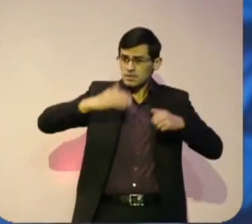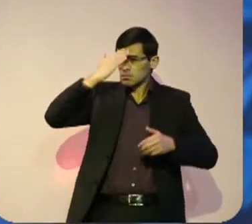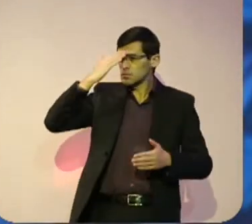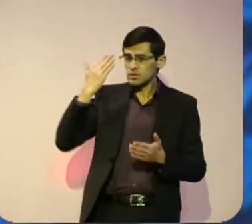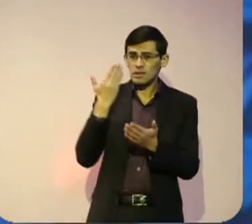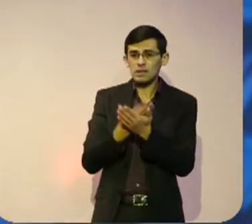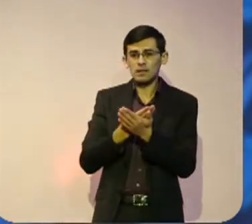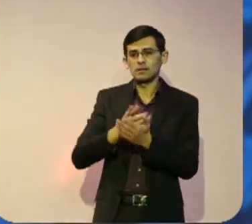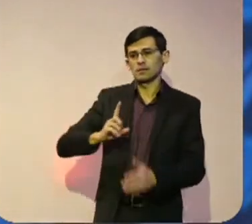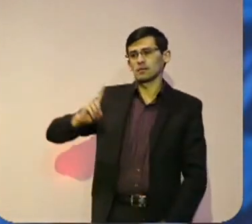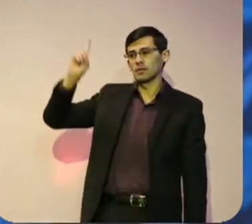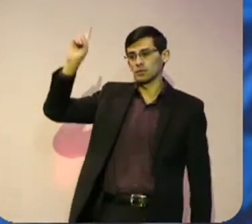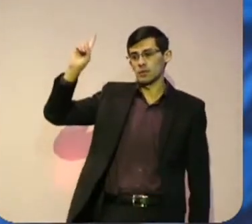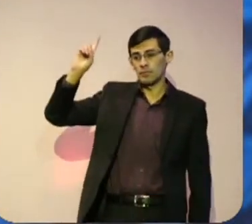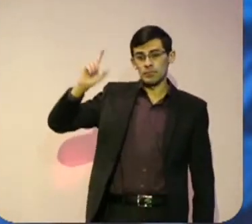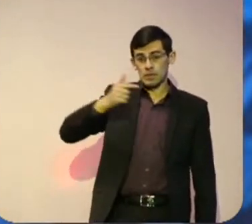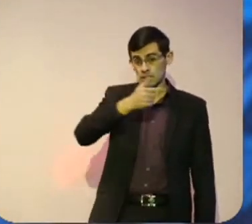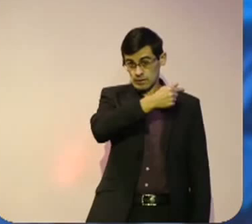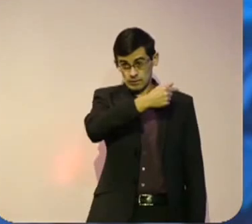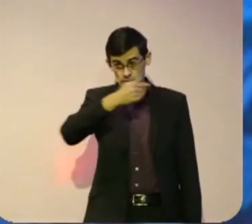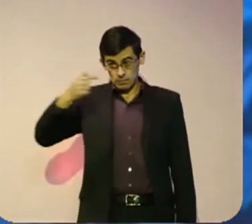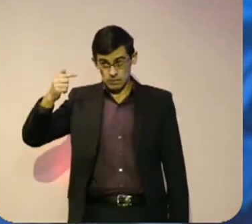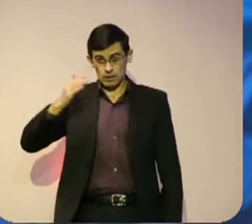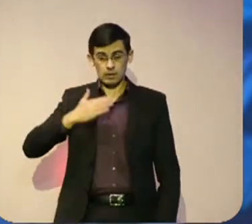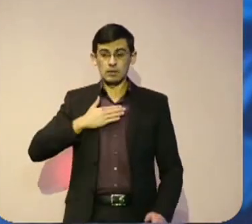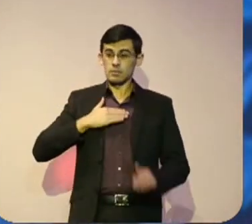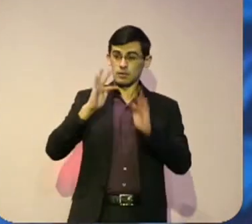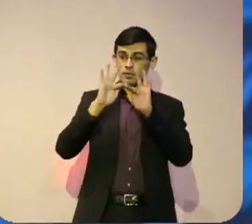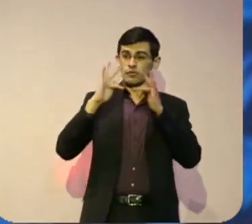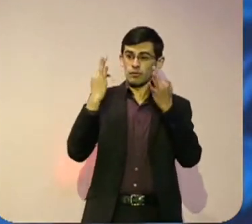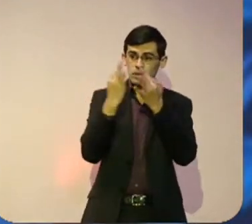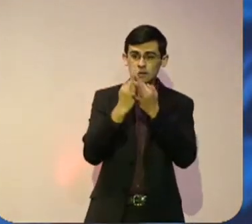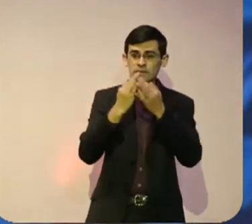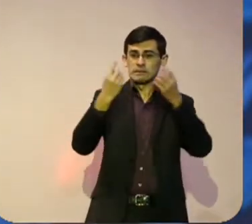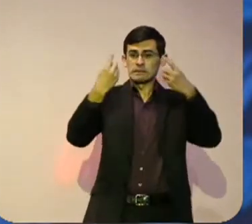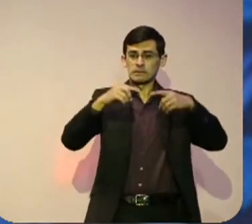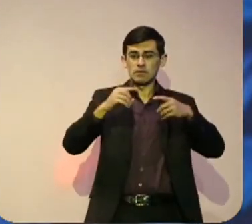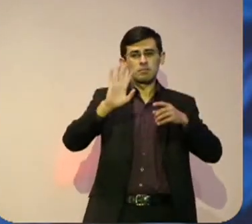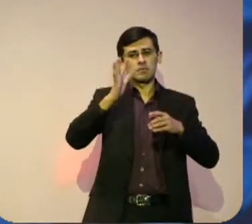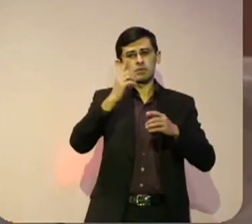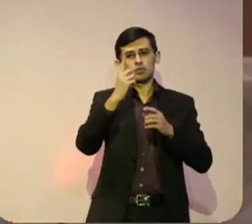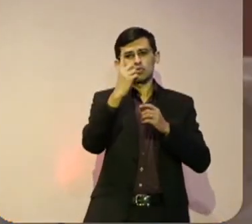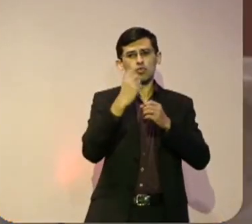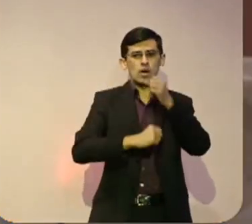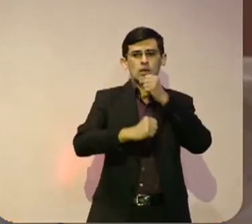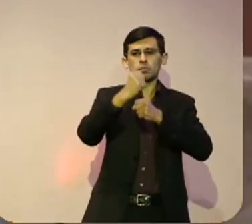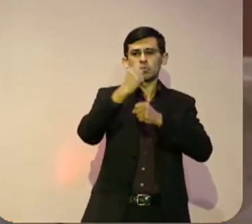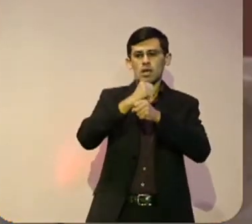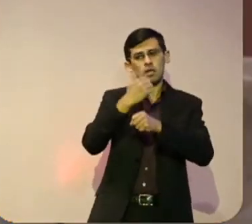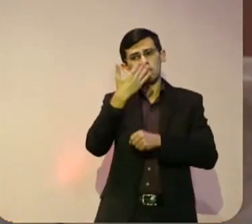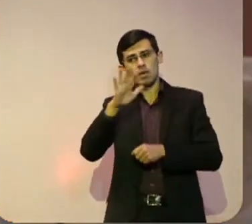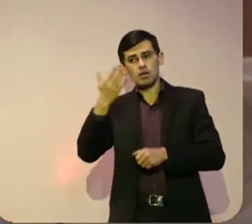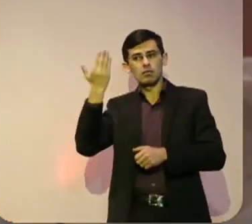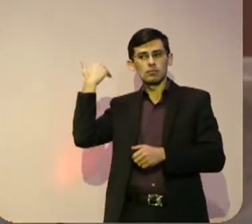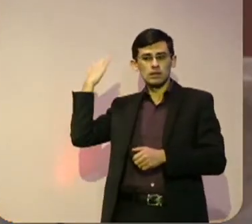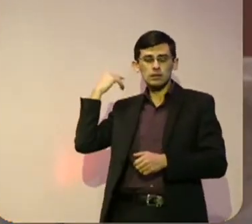Essa semana, nossa família lá em casa viveu um grande desafio. Há 1 ano e meio atrás, a gente começou a